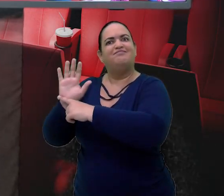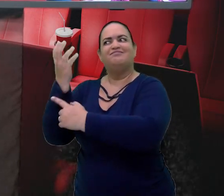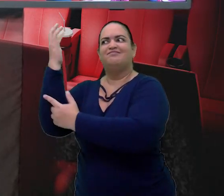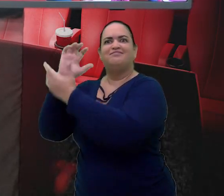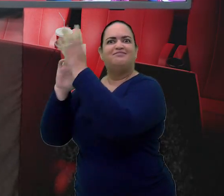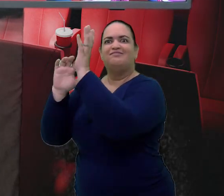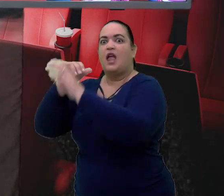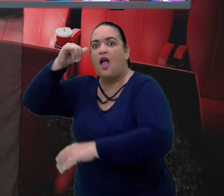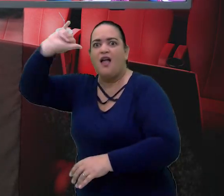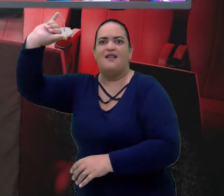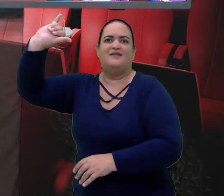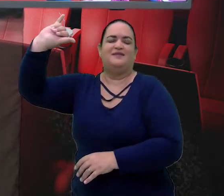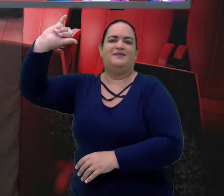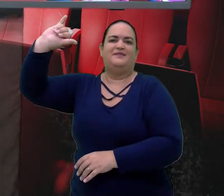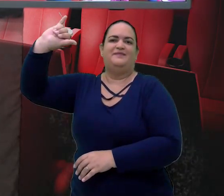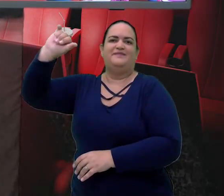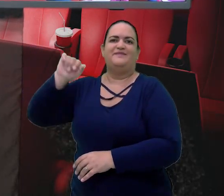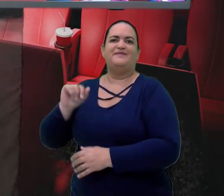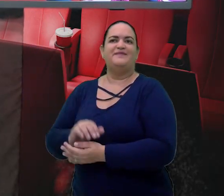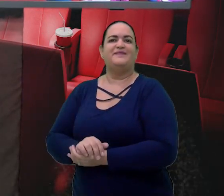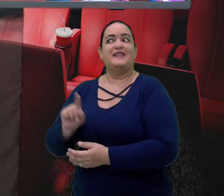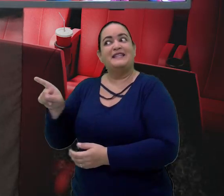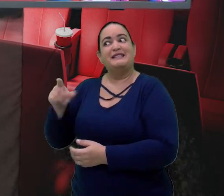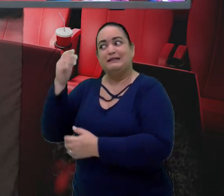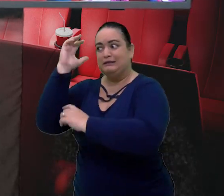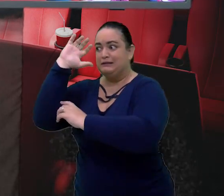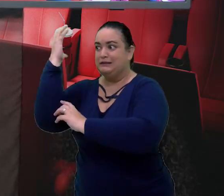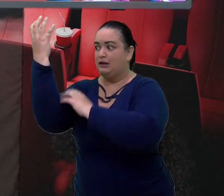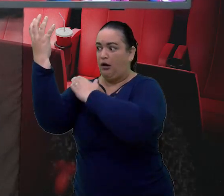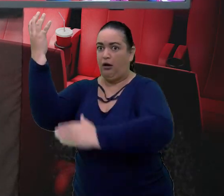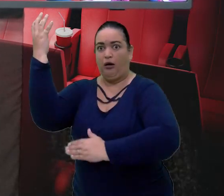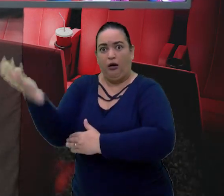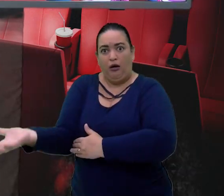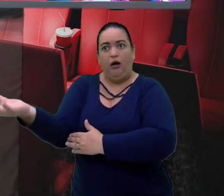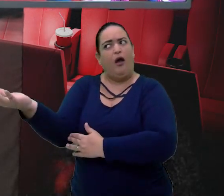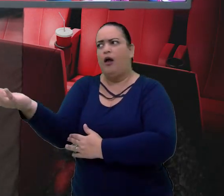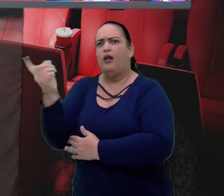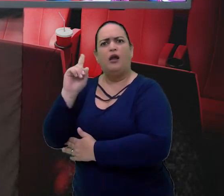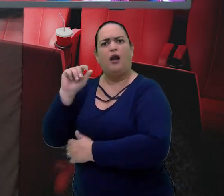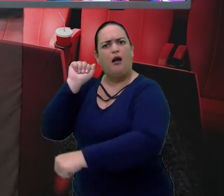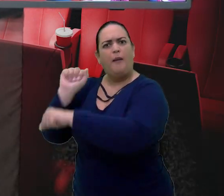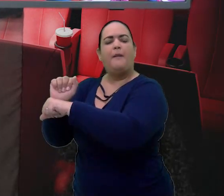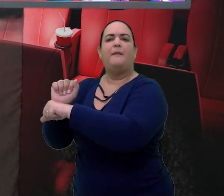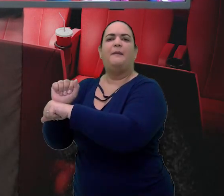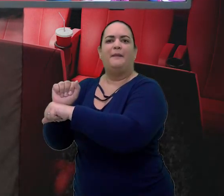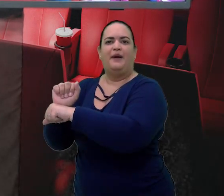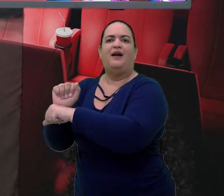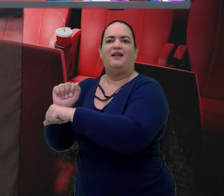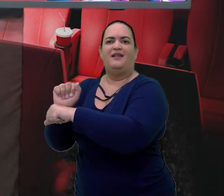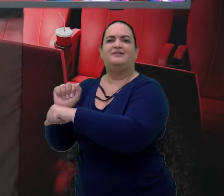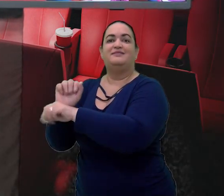do desmatamento contínuo e toma atitudes imediatas, intervindo na grande